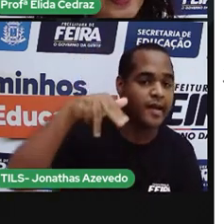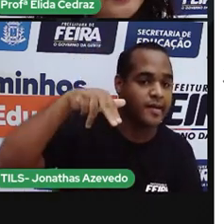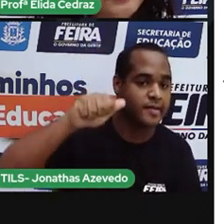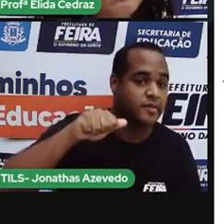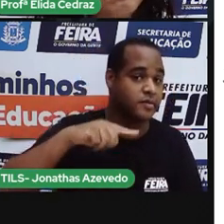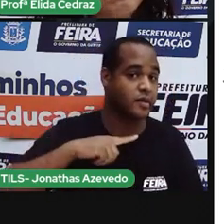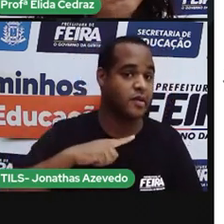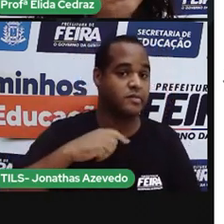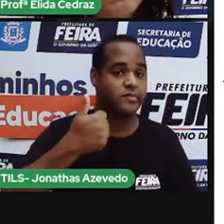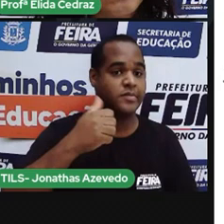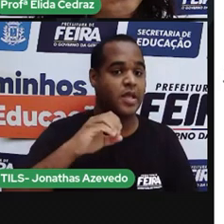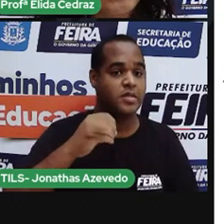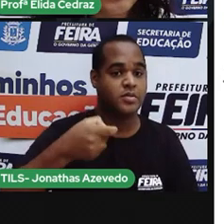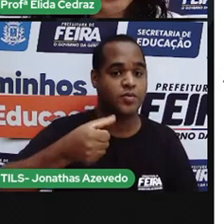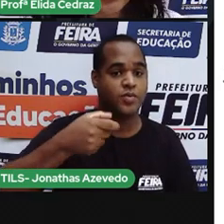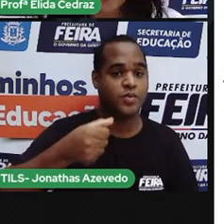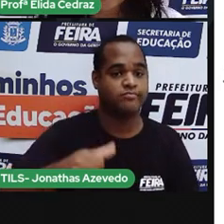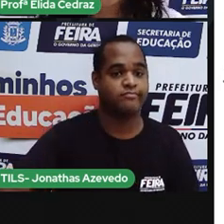tinha 10.